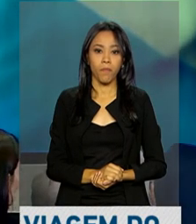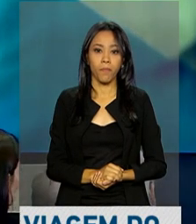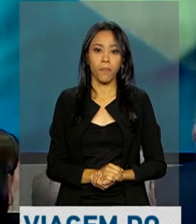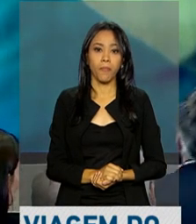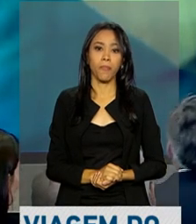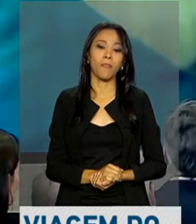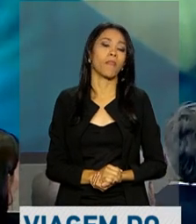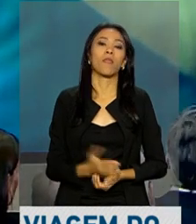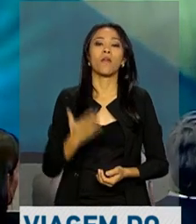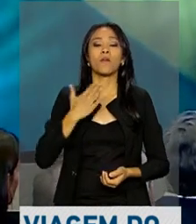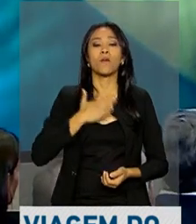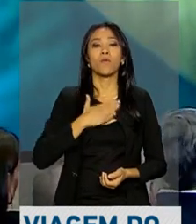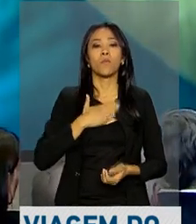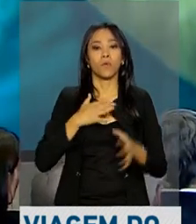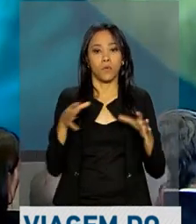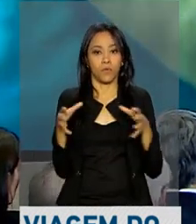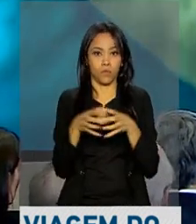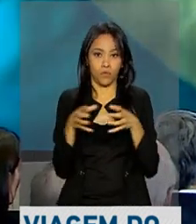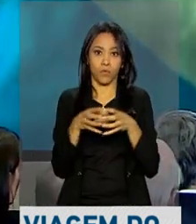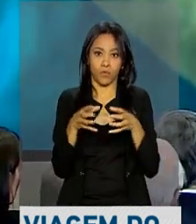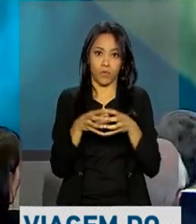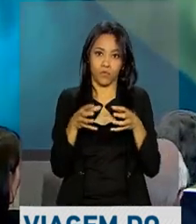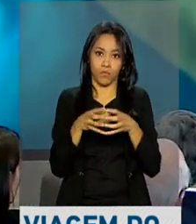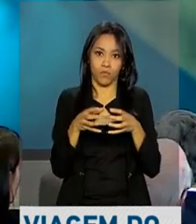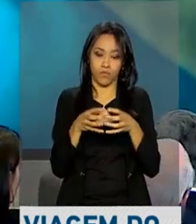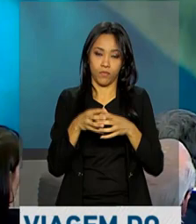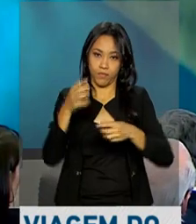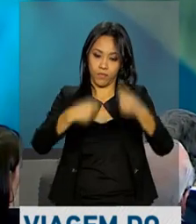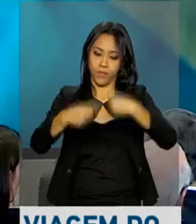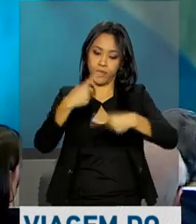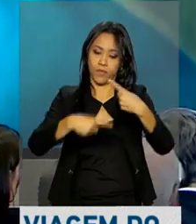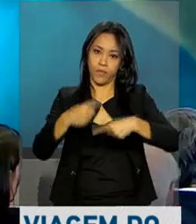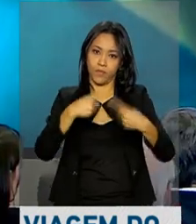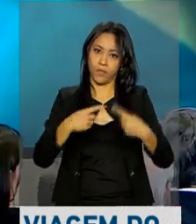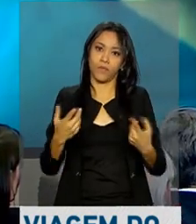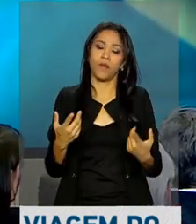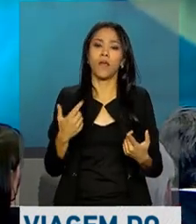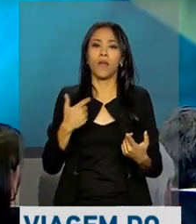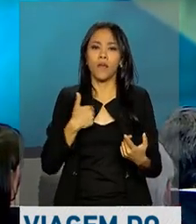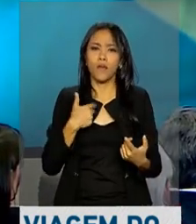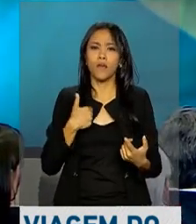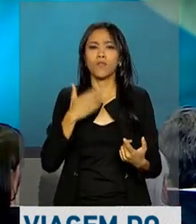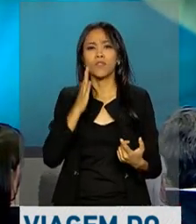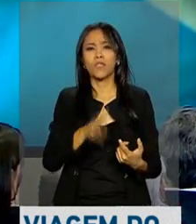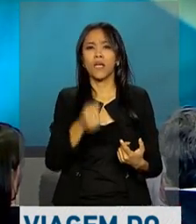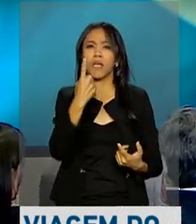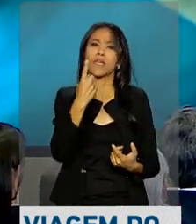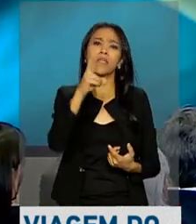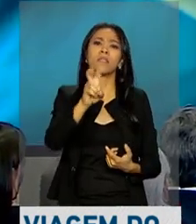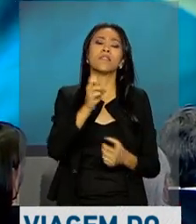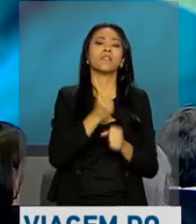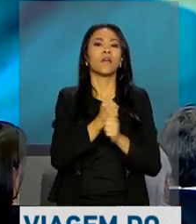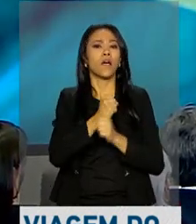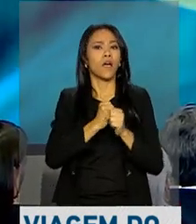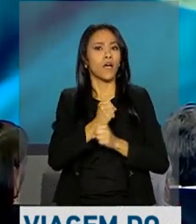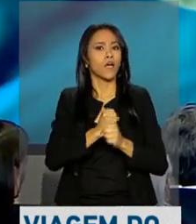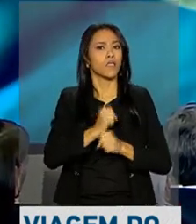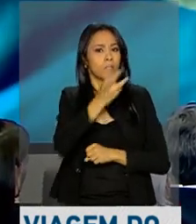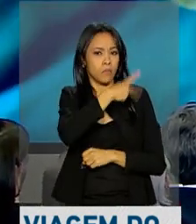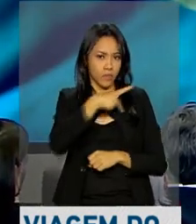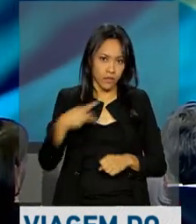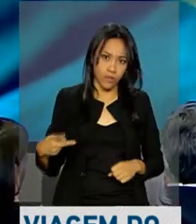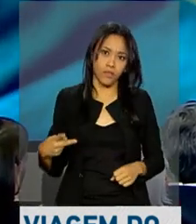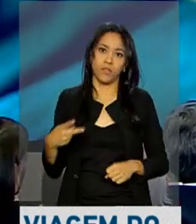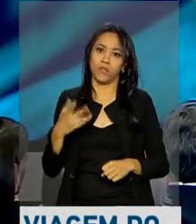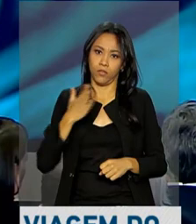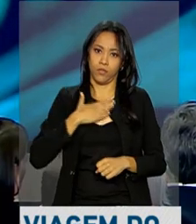O meu partido possivelmente venha a ter candidato, né? Eu praticamente, olha, fui 15 anos presidente do meu partido,